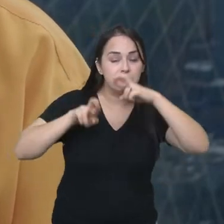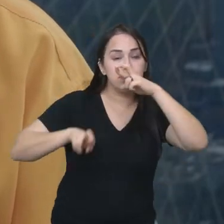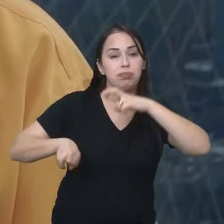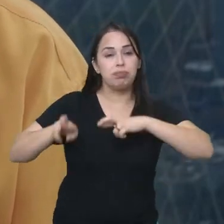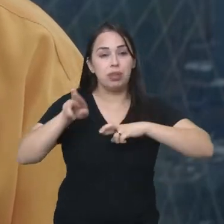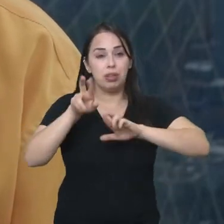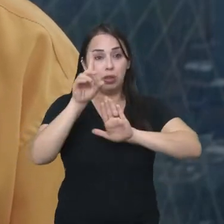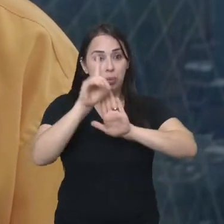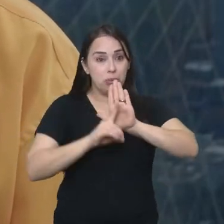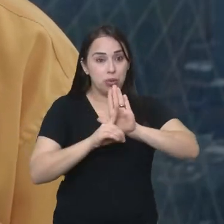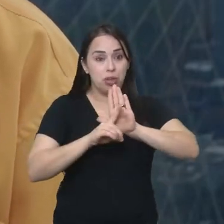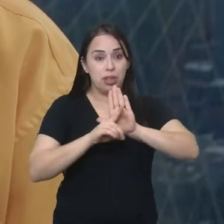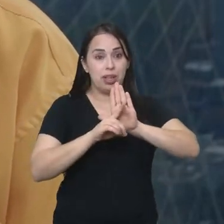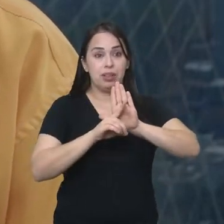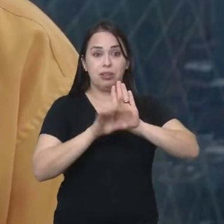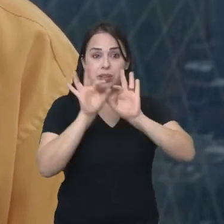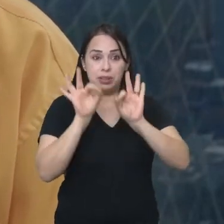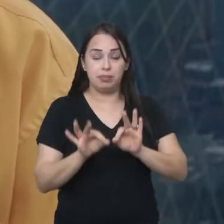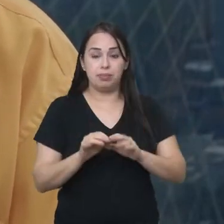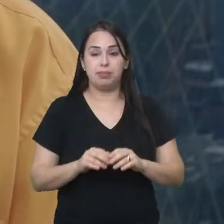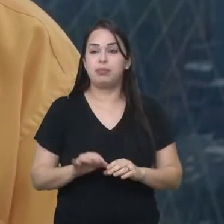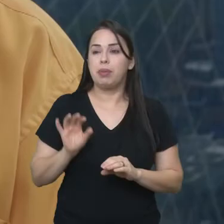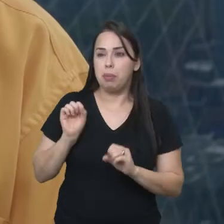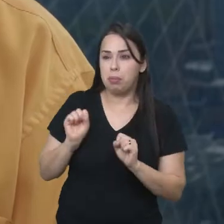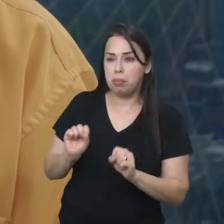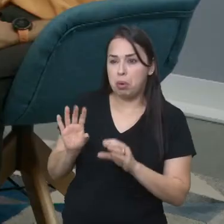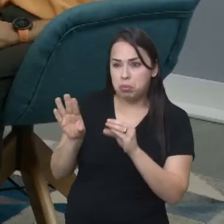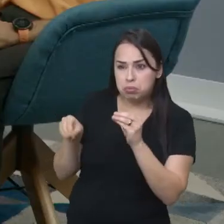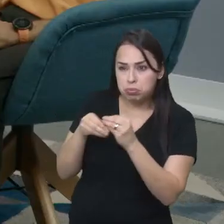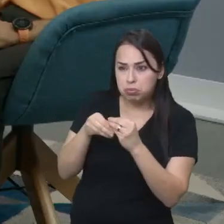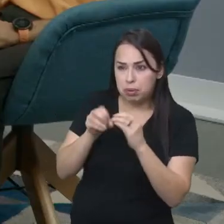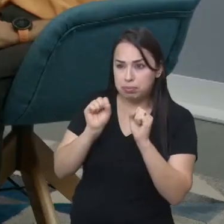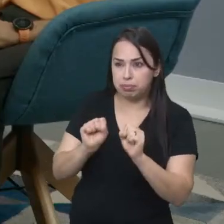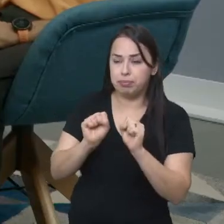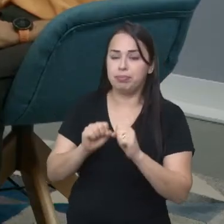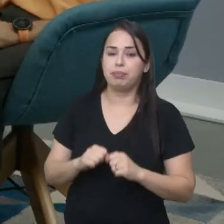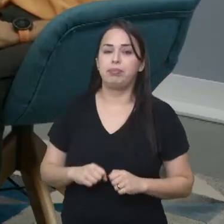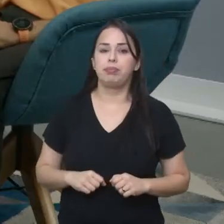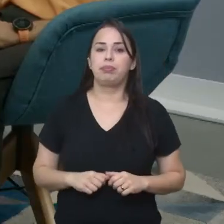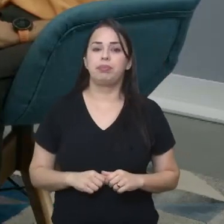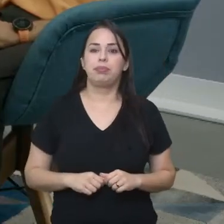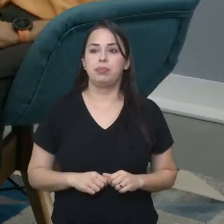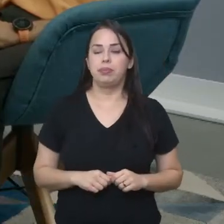garantir que os direitos e a proteção eles sejam garantidos. Posso apenas... Sim.